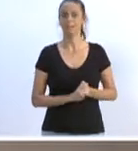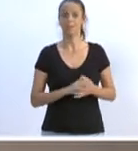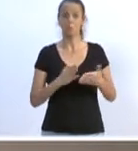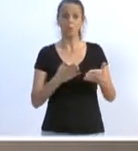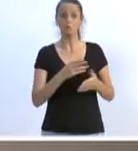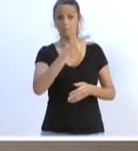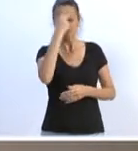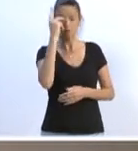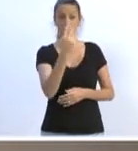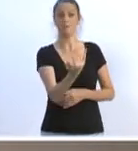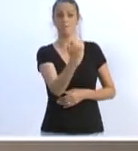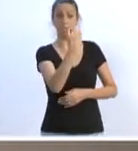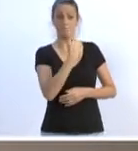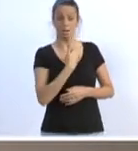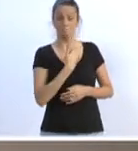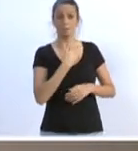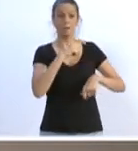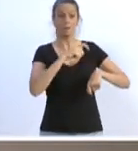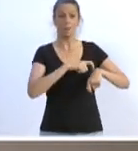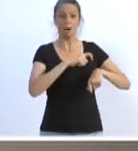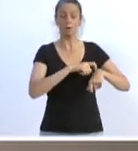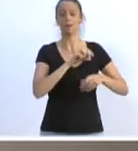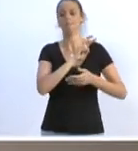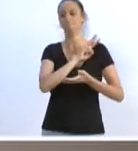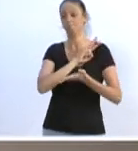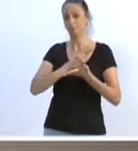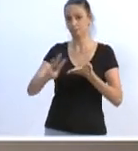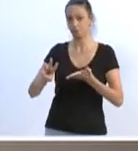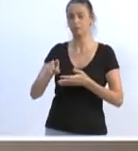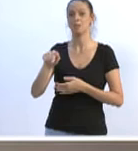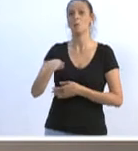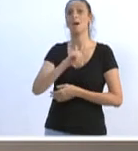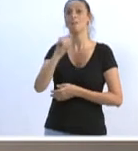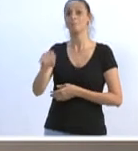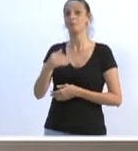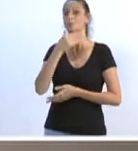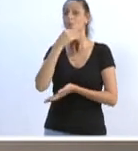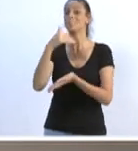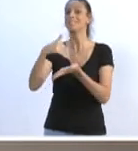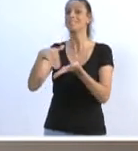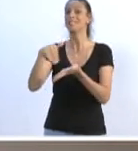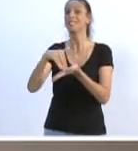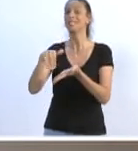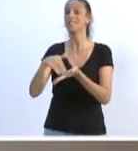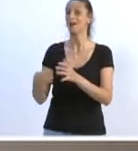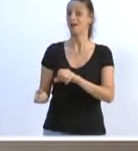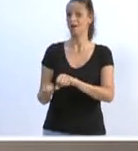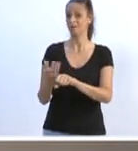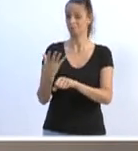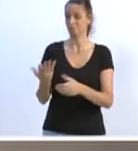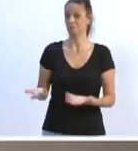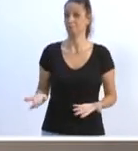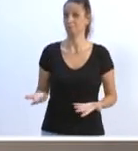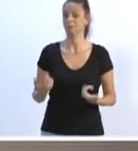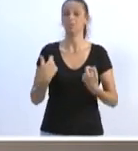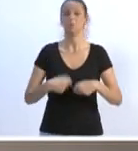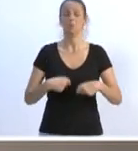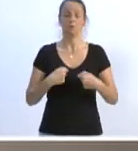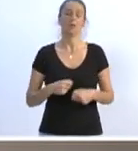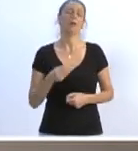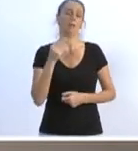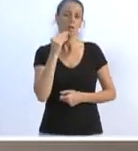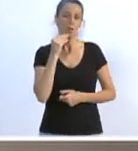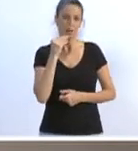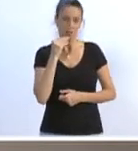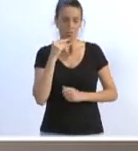imediatamente mensagem para eles porque eles são os responsáveis vereadores pontal e nós precisamos de efetividade a câmara municipal tem sido parceira